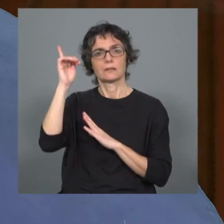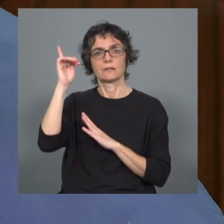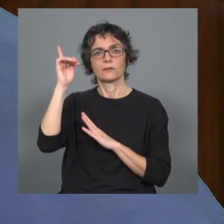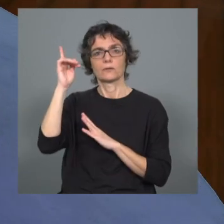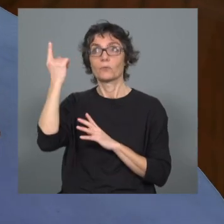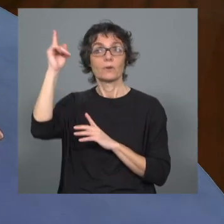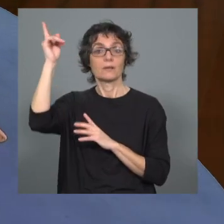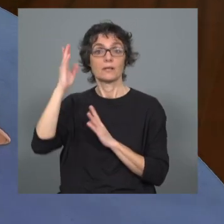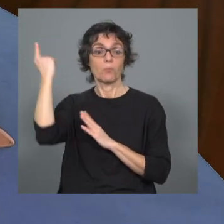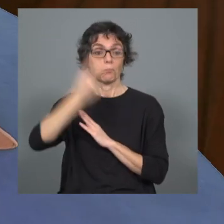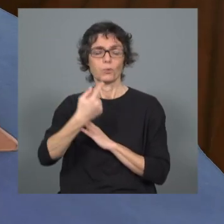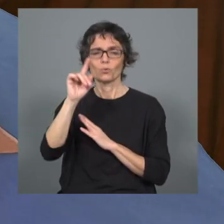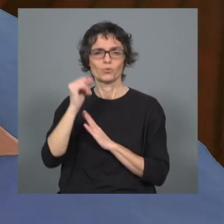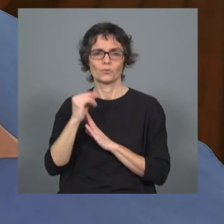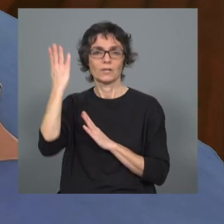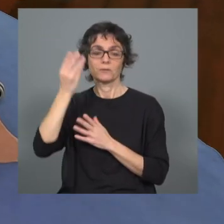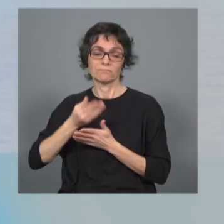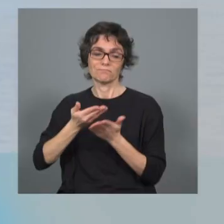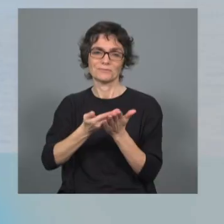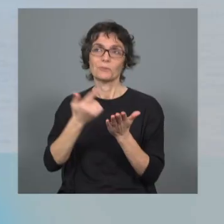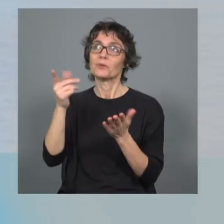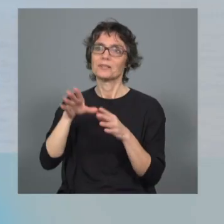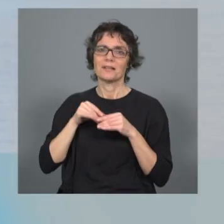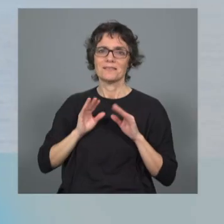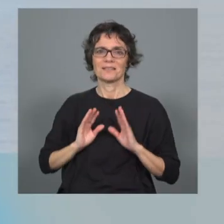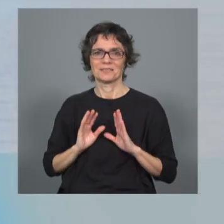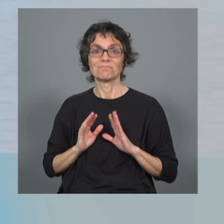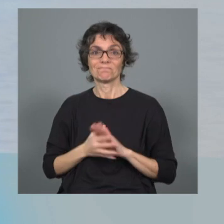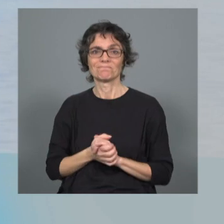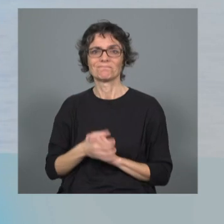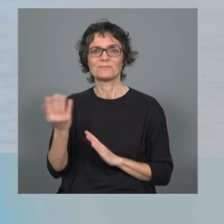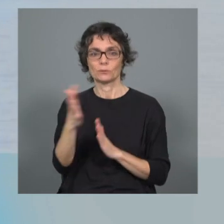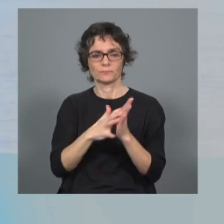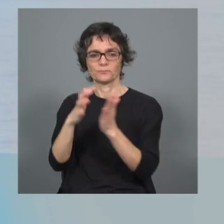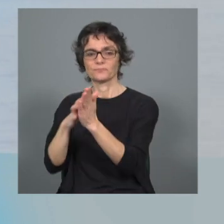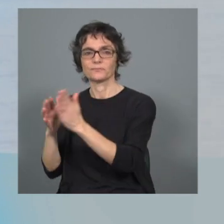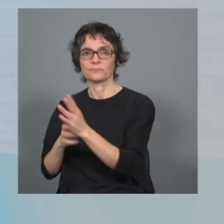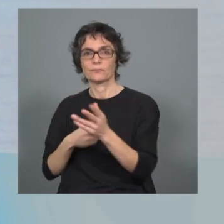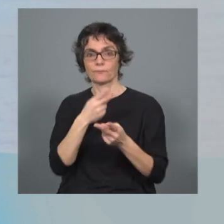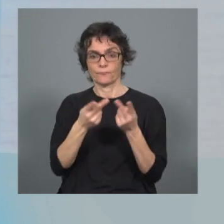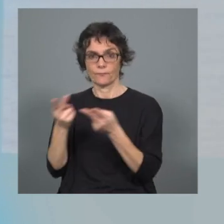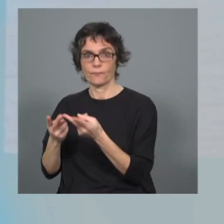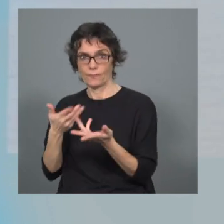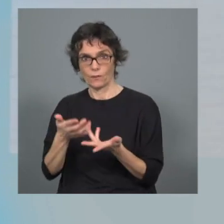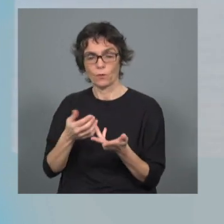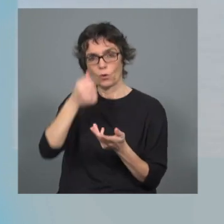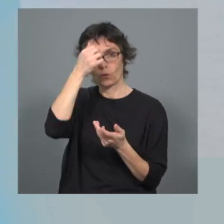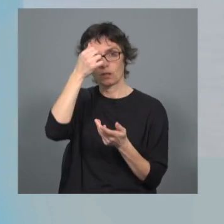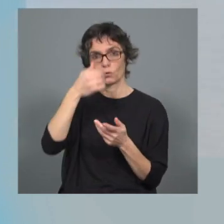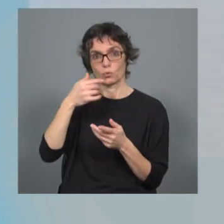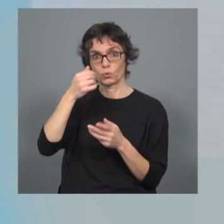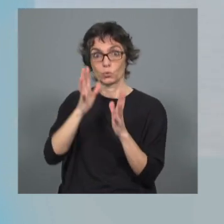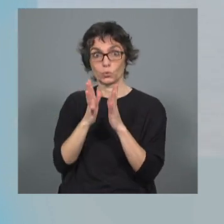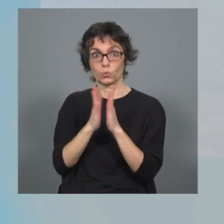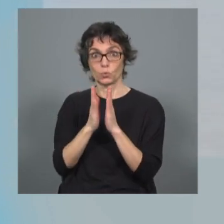eu costumo dizer muitas vezes. E avançamos nesta nossa análise agora para os 3 textos que fazem parte da missa, desta missa do Domingo de